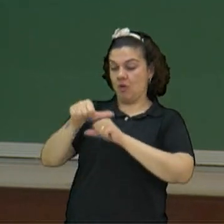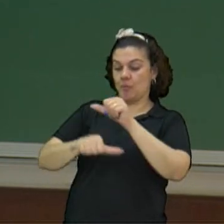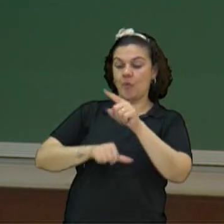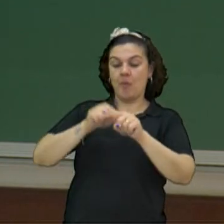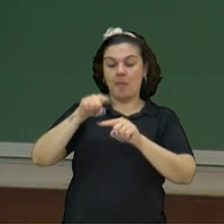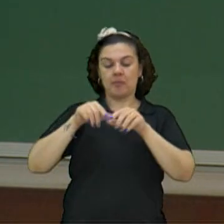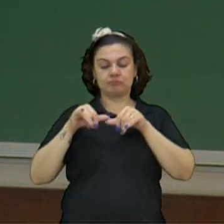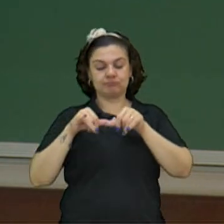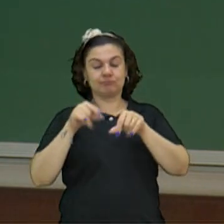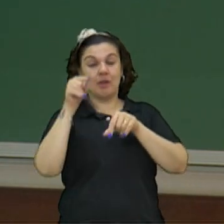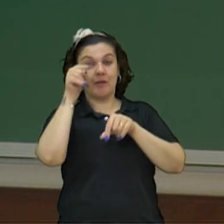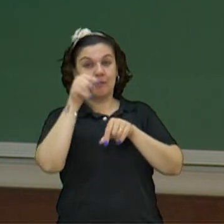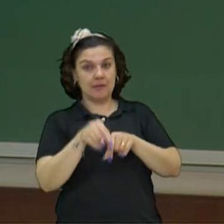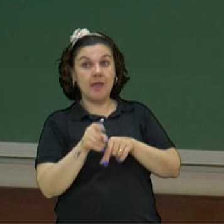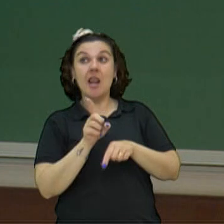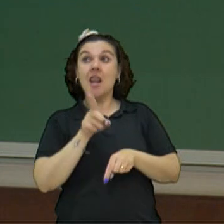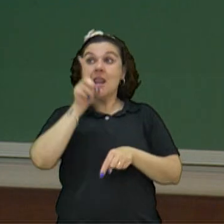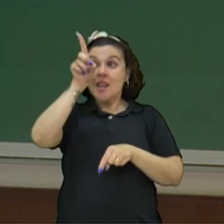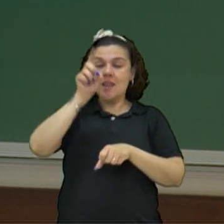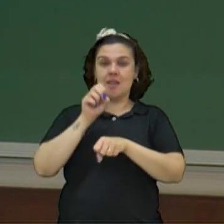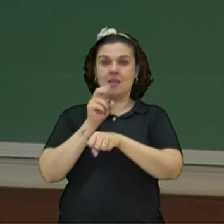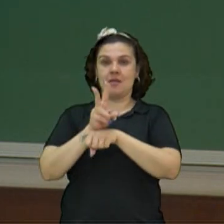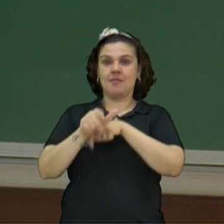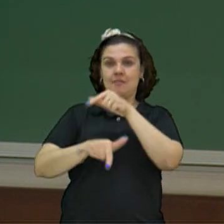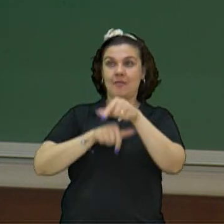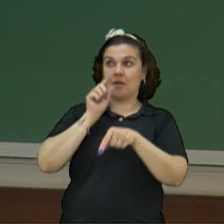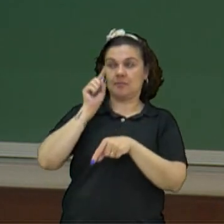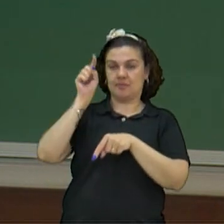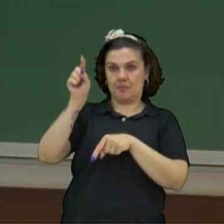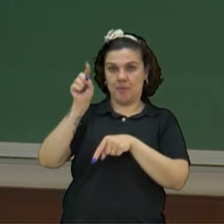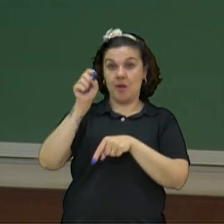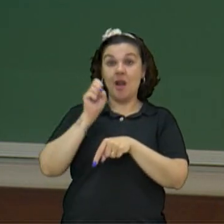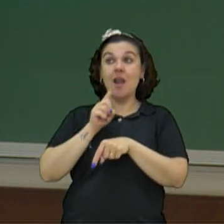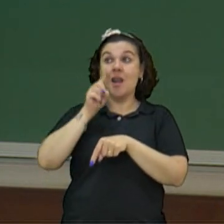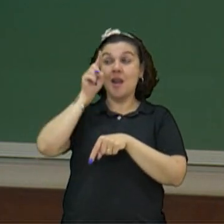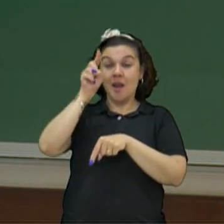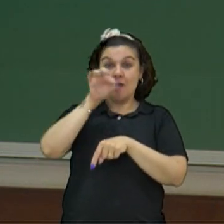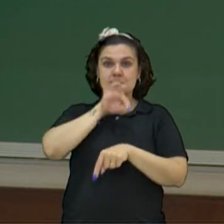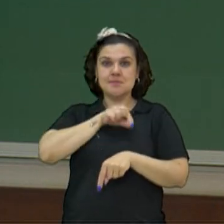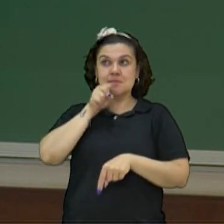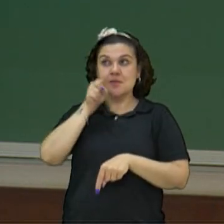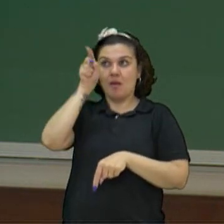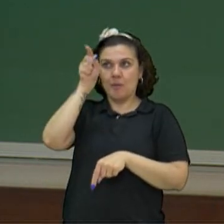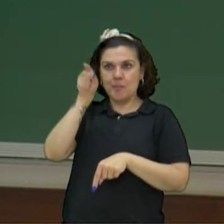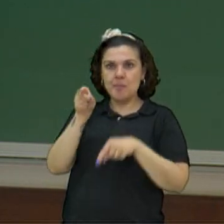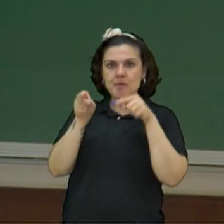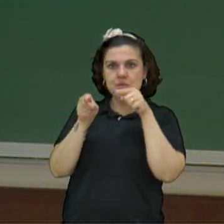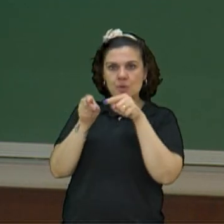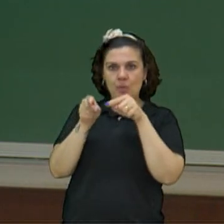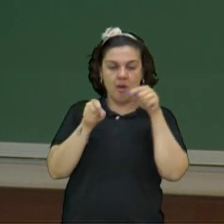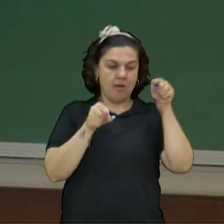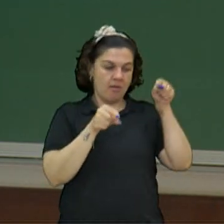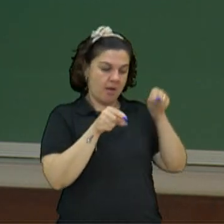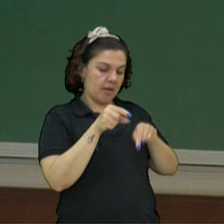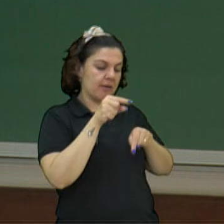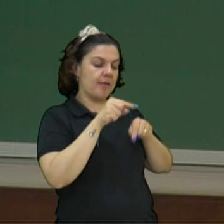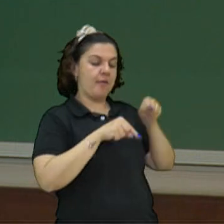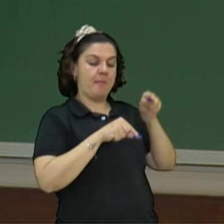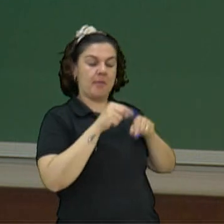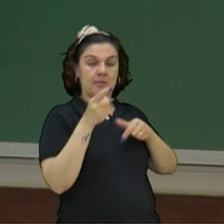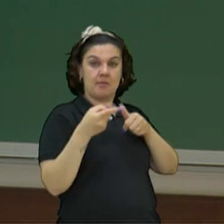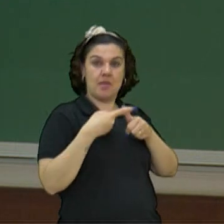mercadoria, significa que lá gerou um emprego, que lá gerou renda para alguém. Matéria-prima sempre